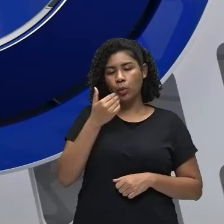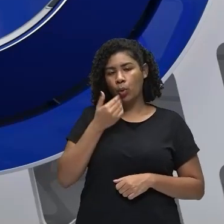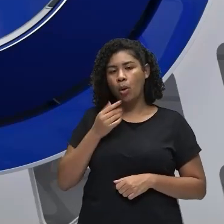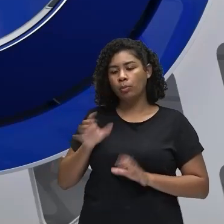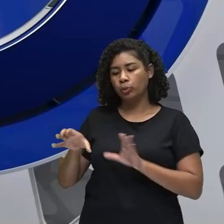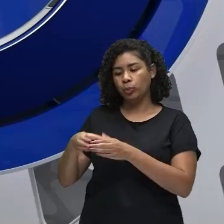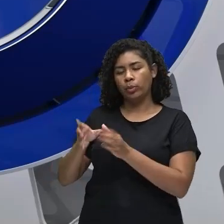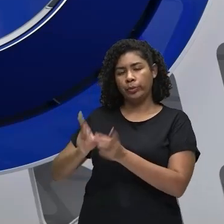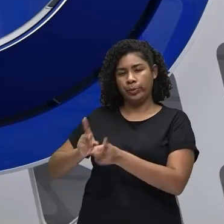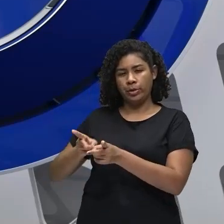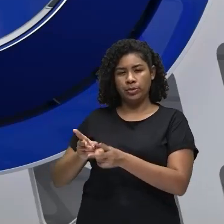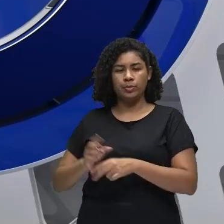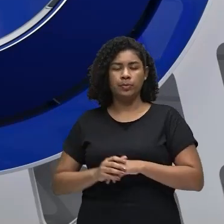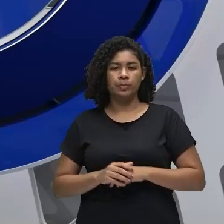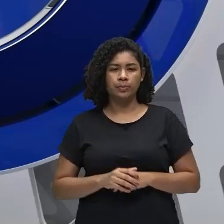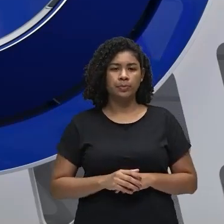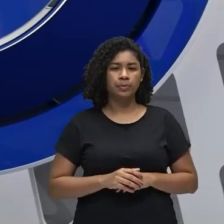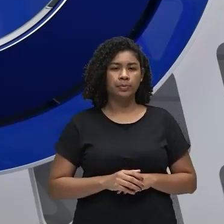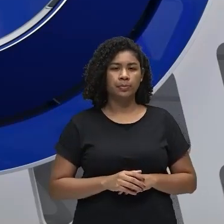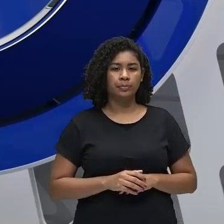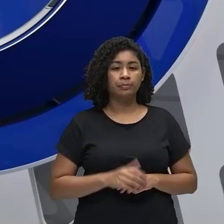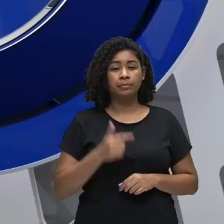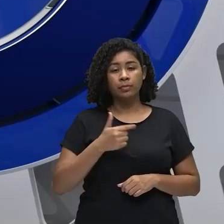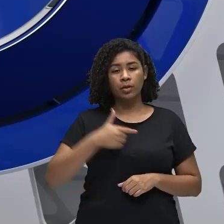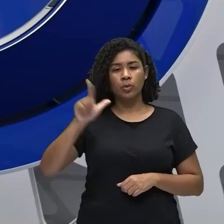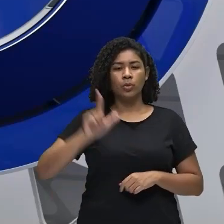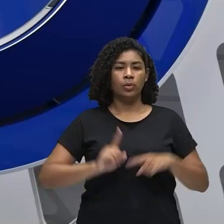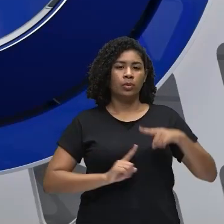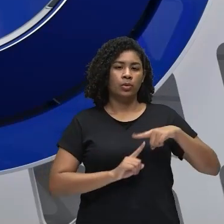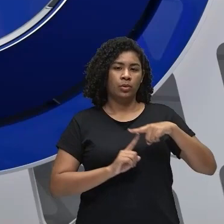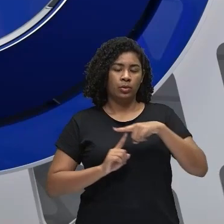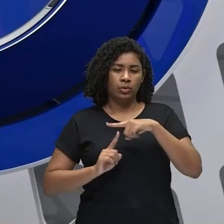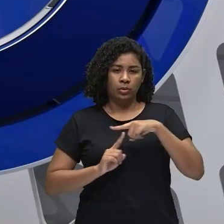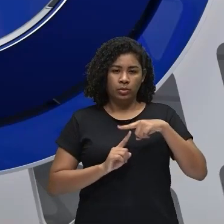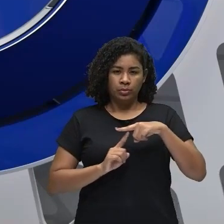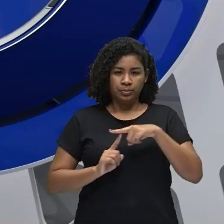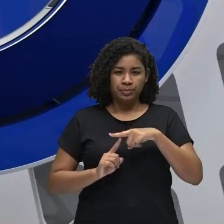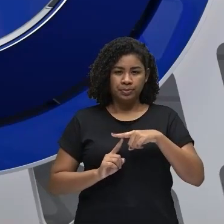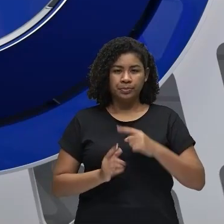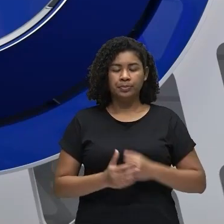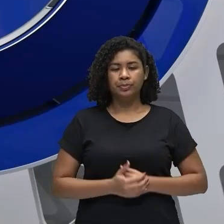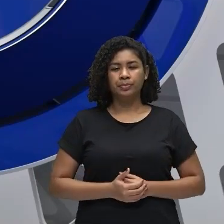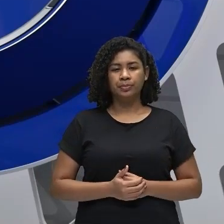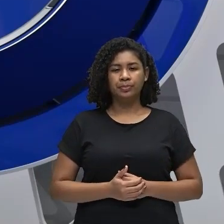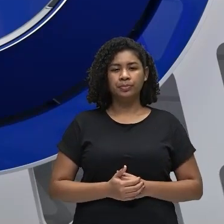própria espécie. Outro tipo de relação